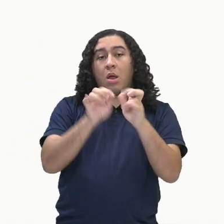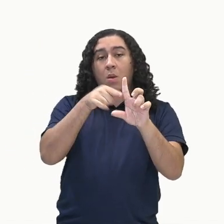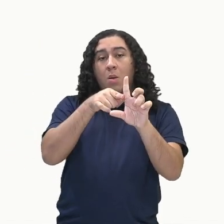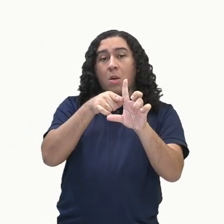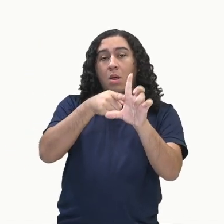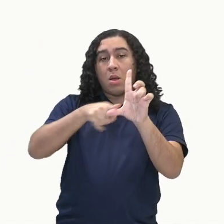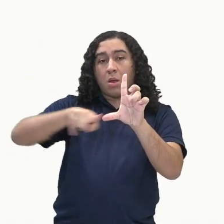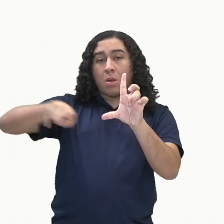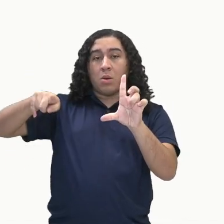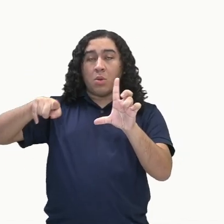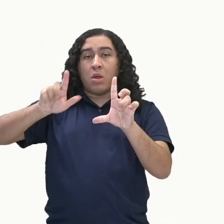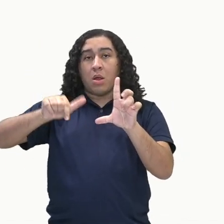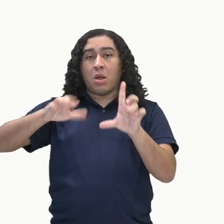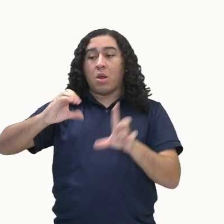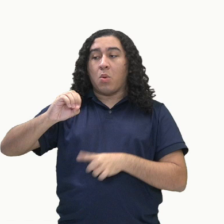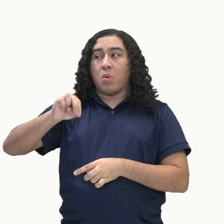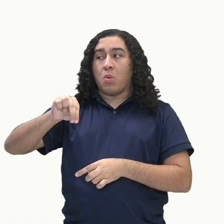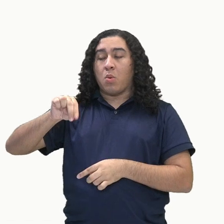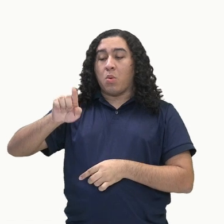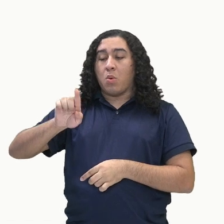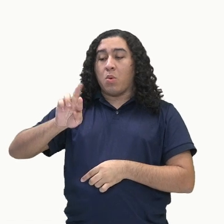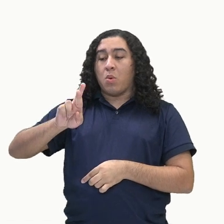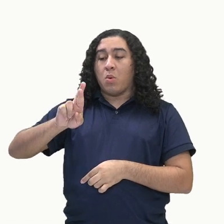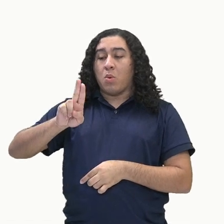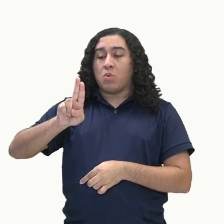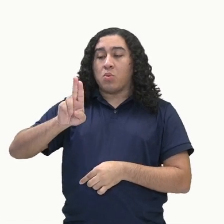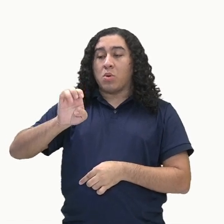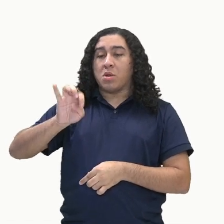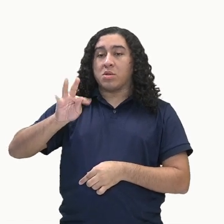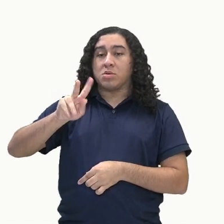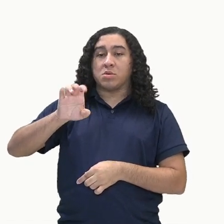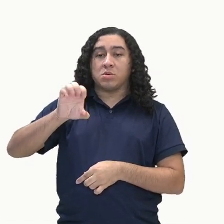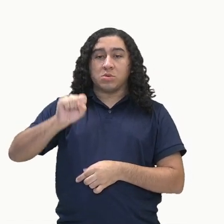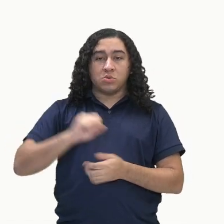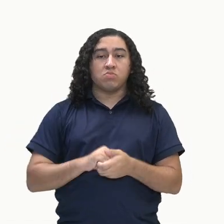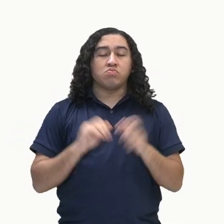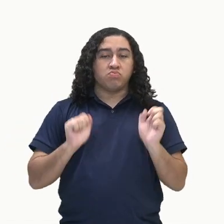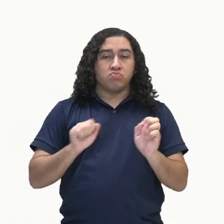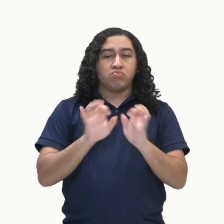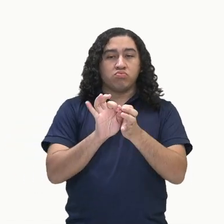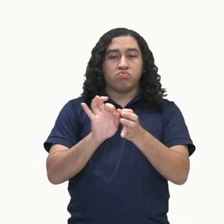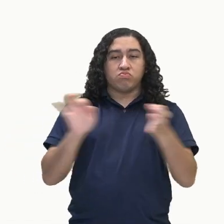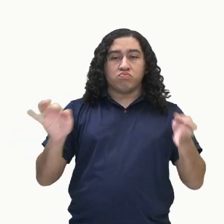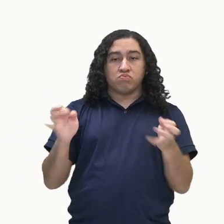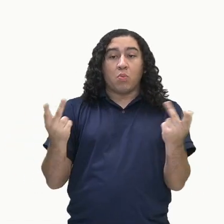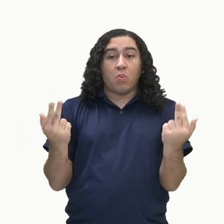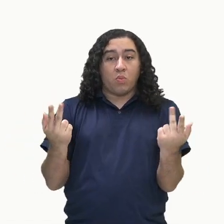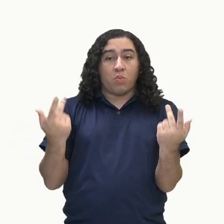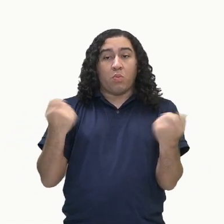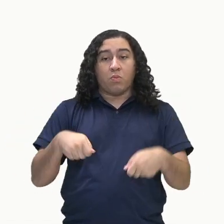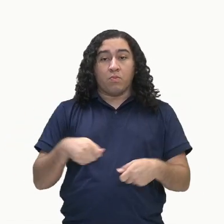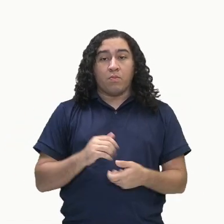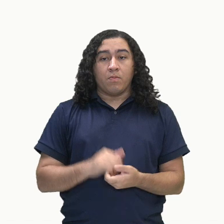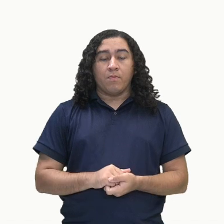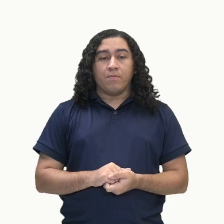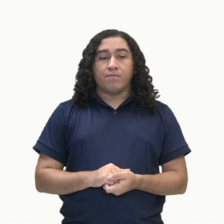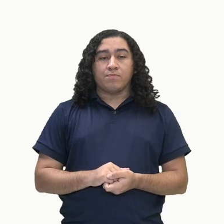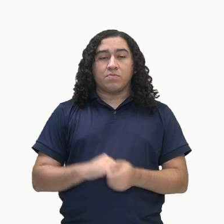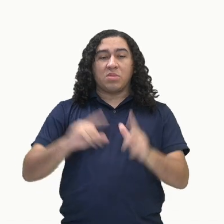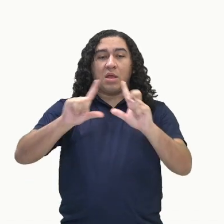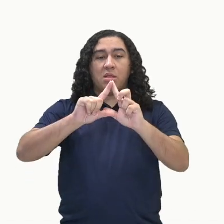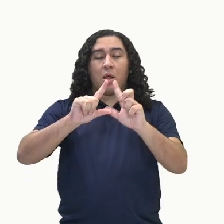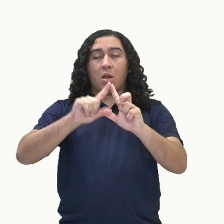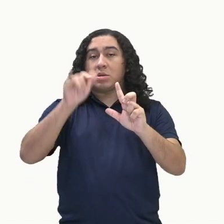significa exatamente a mesma medida ou iguais. Tudo bem? Então, nós temos aí um triângulo que